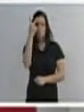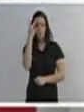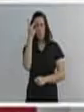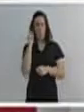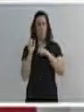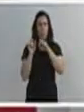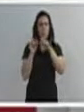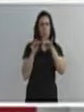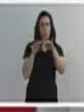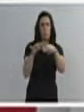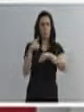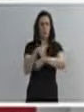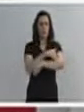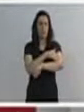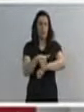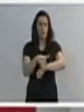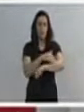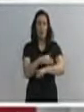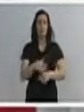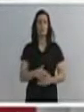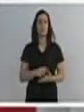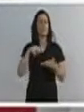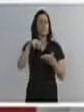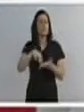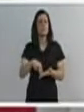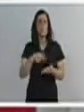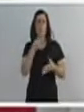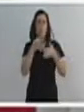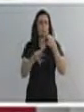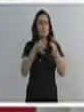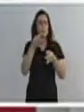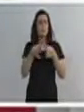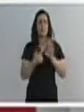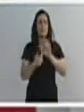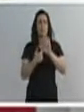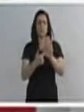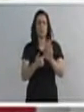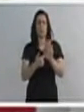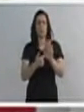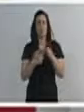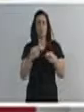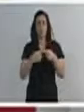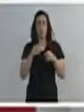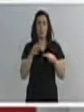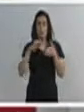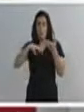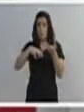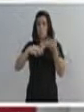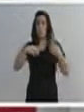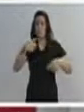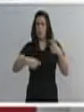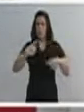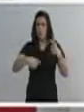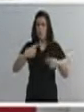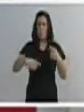rua para colocar a sua posição diante desse debate que trava o Congresso Nacional